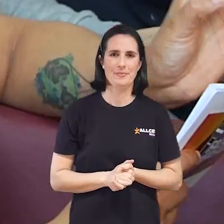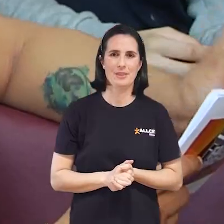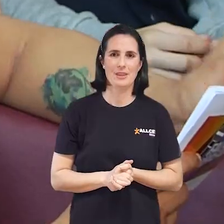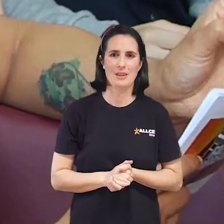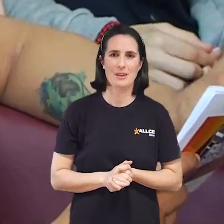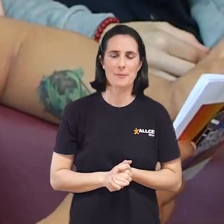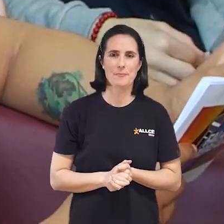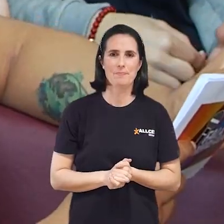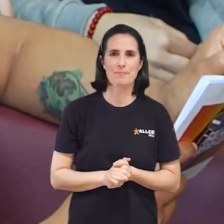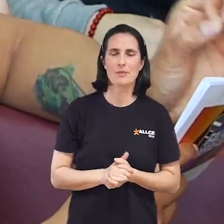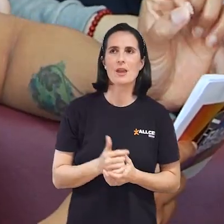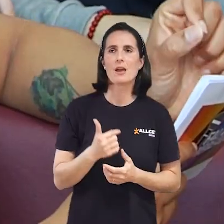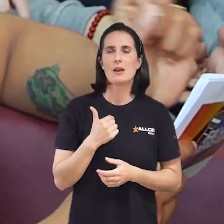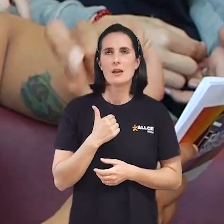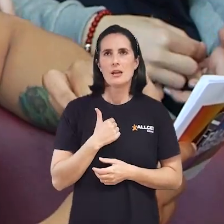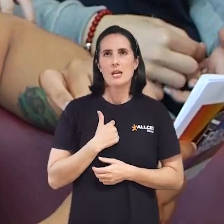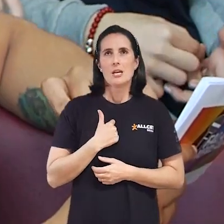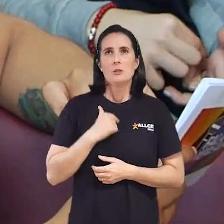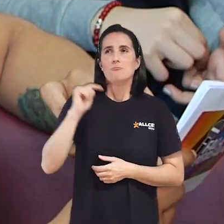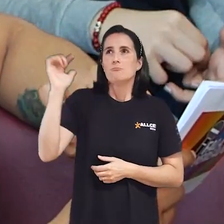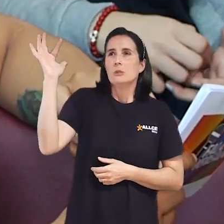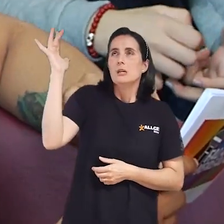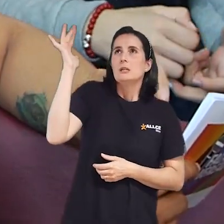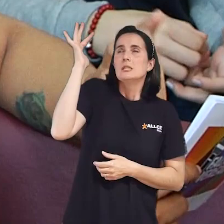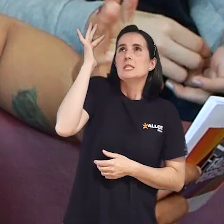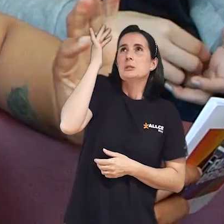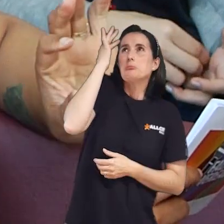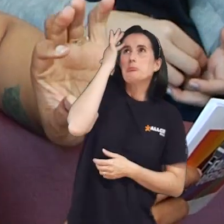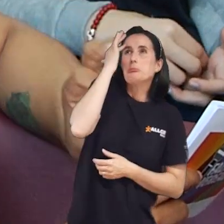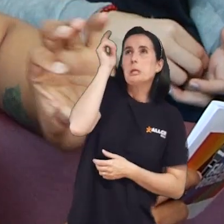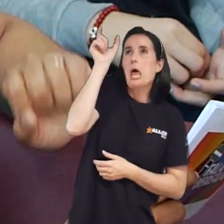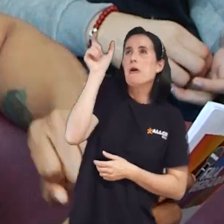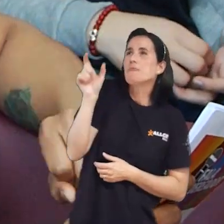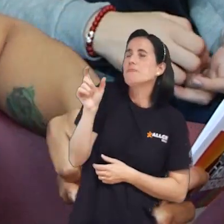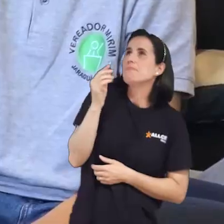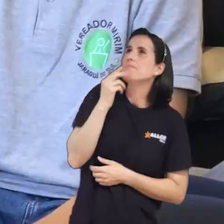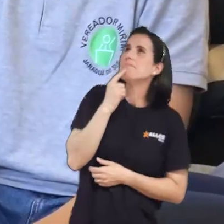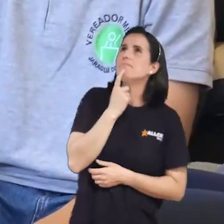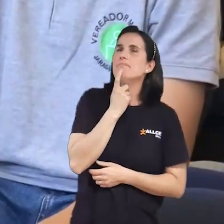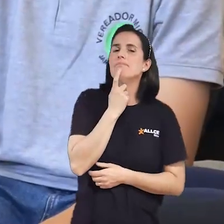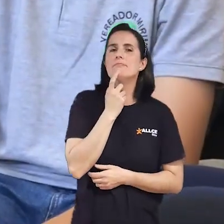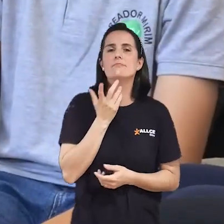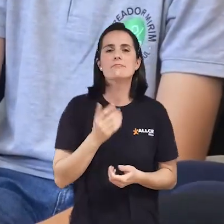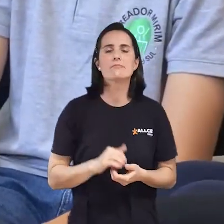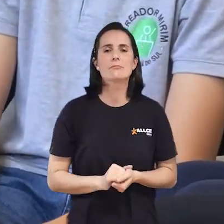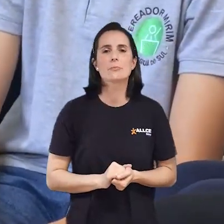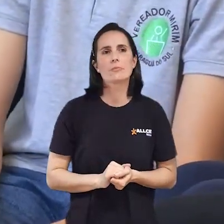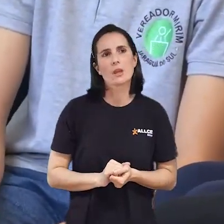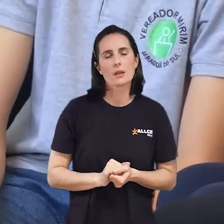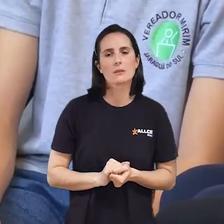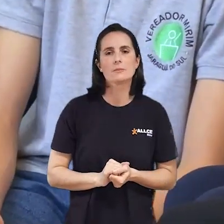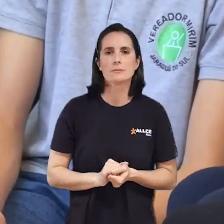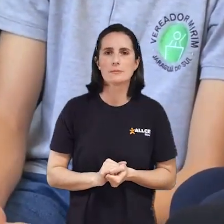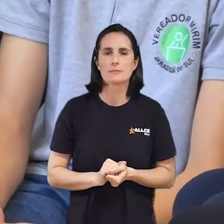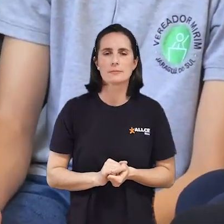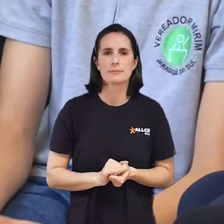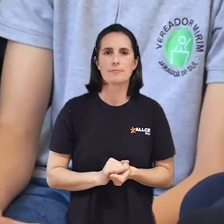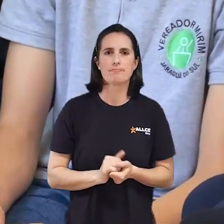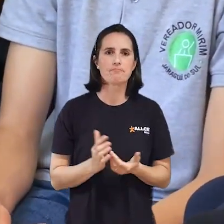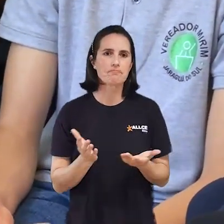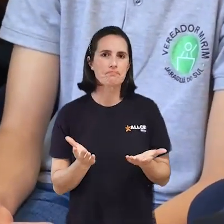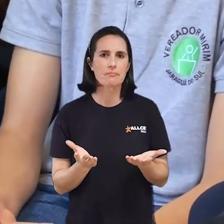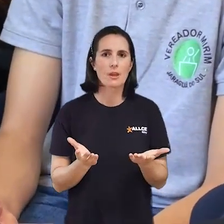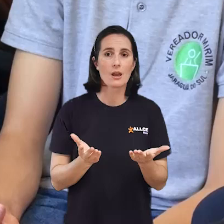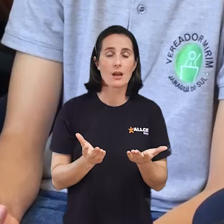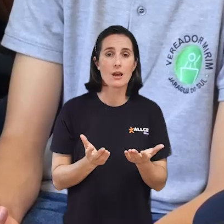Vereador, a Laura Daniele quer fazer uma pergunta para você na área da inspiração. Nessa época de criança,